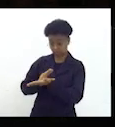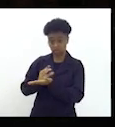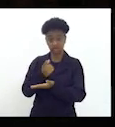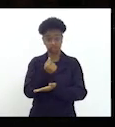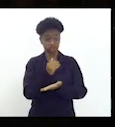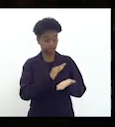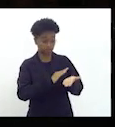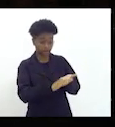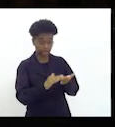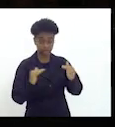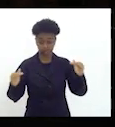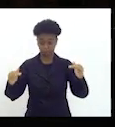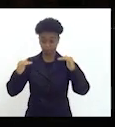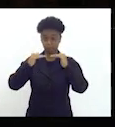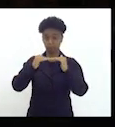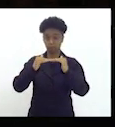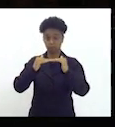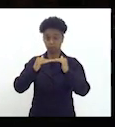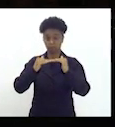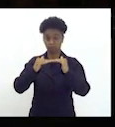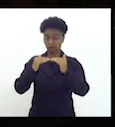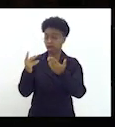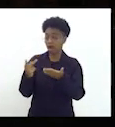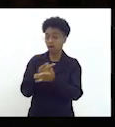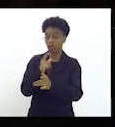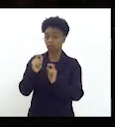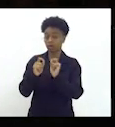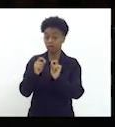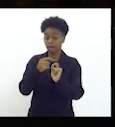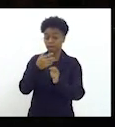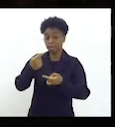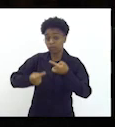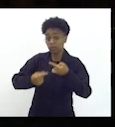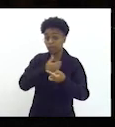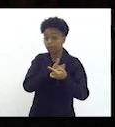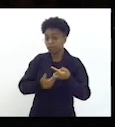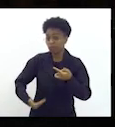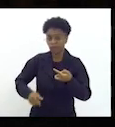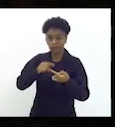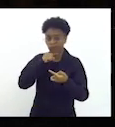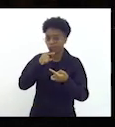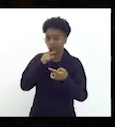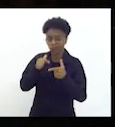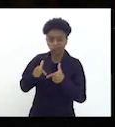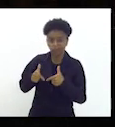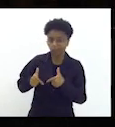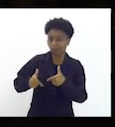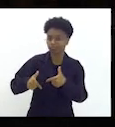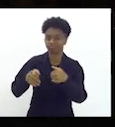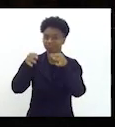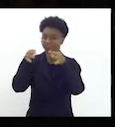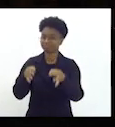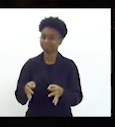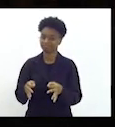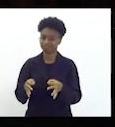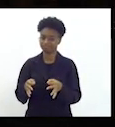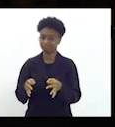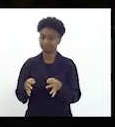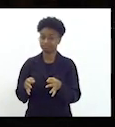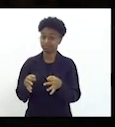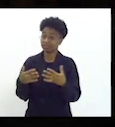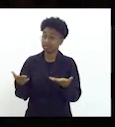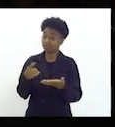as políticas públicas já não tem a eficiência de vida